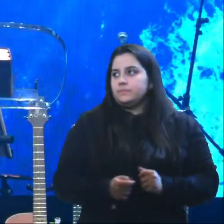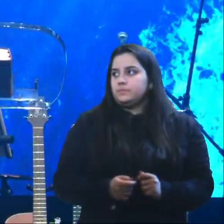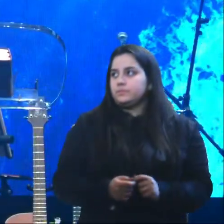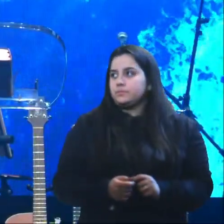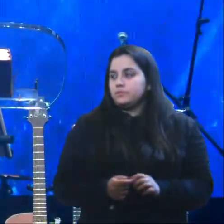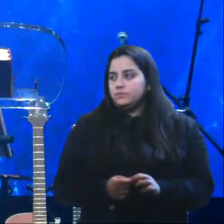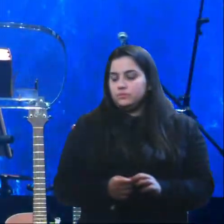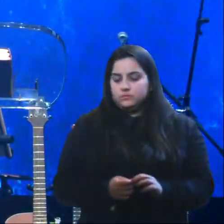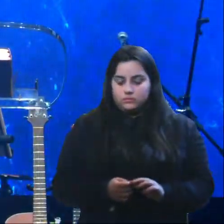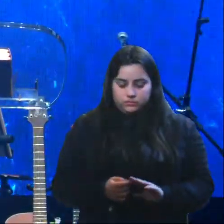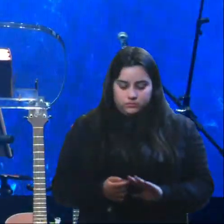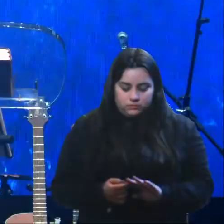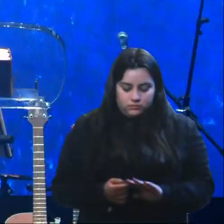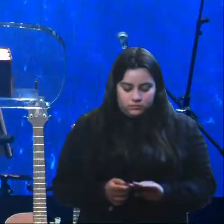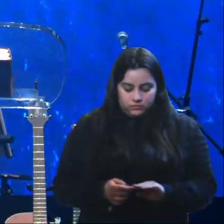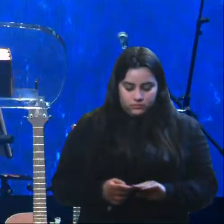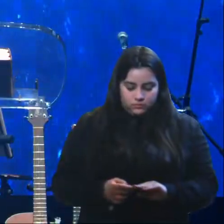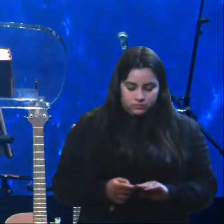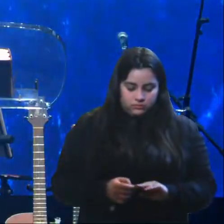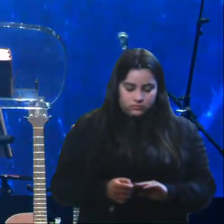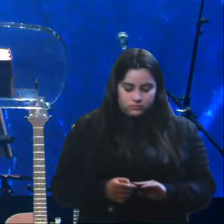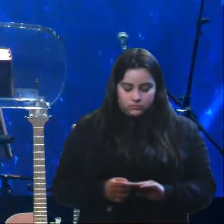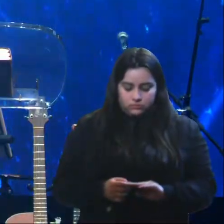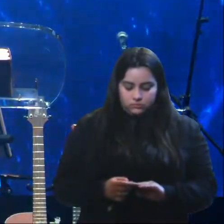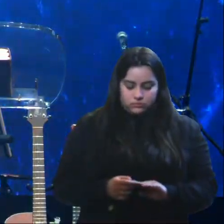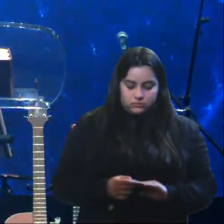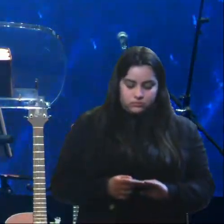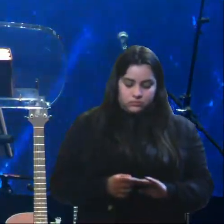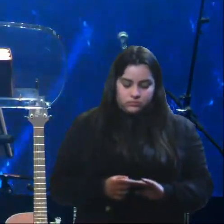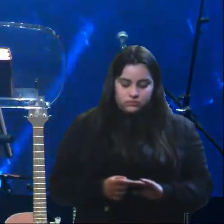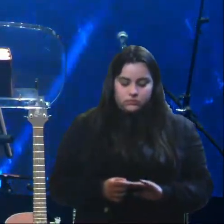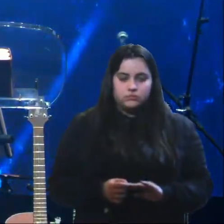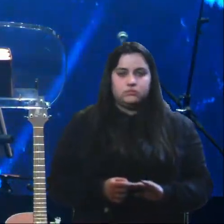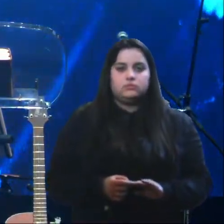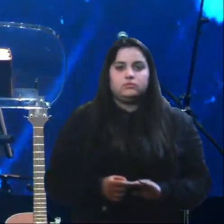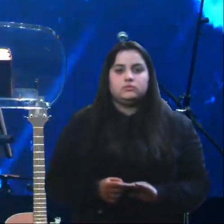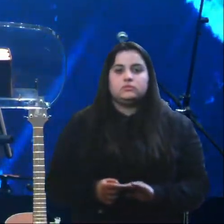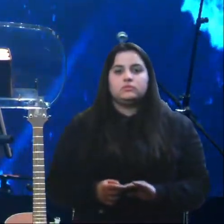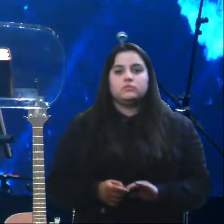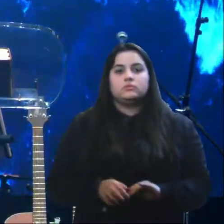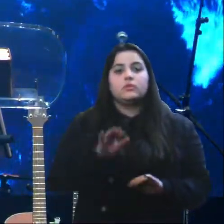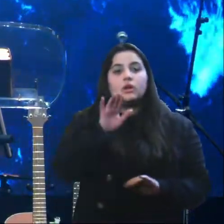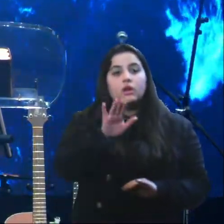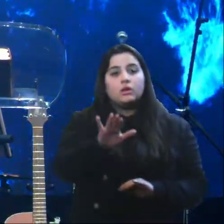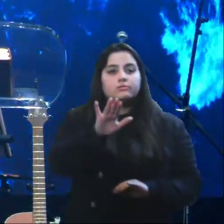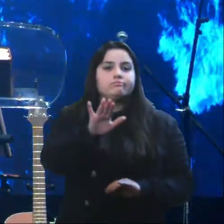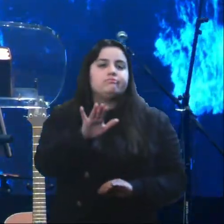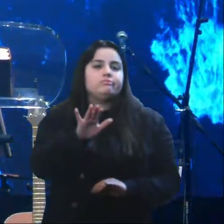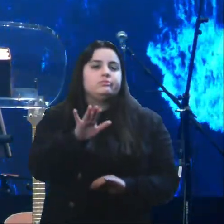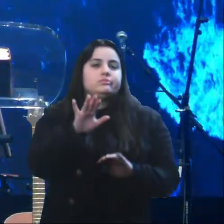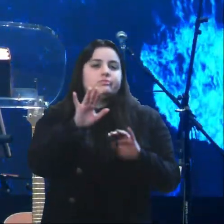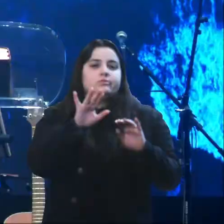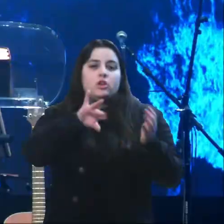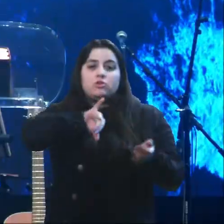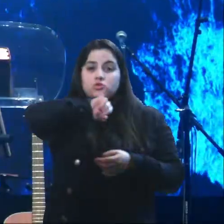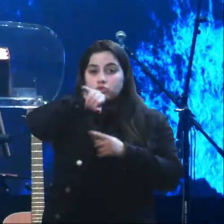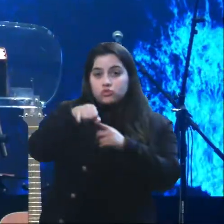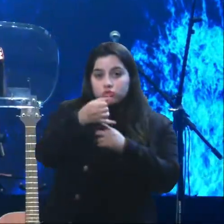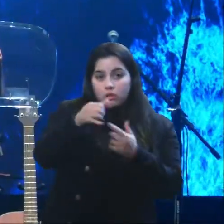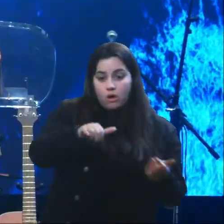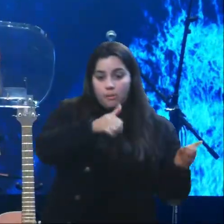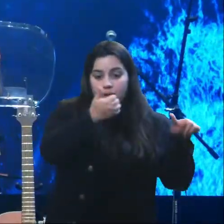Faz silêncio. Isso, agora sim. Naqueles dias apareceu João